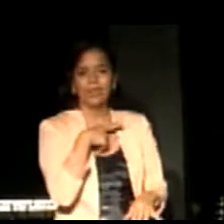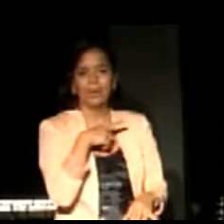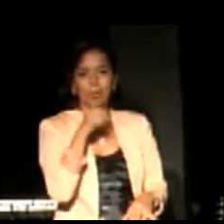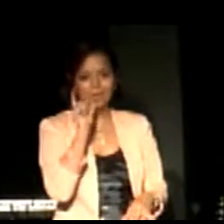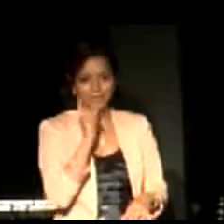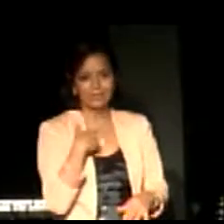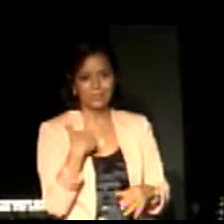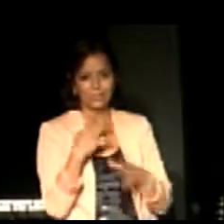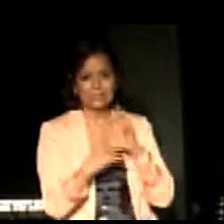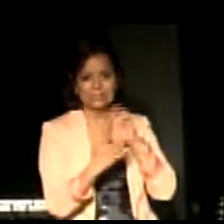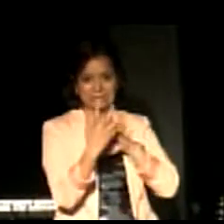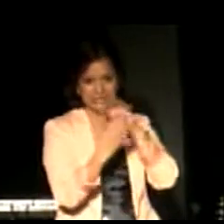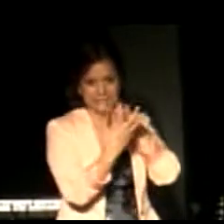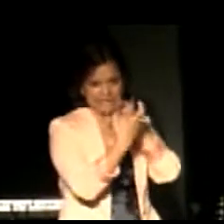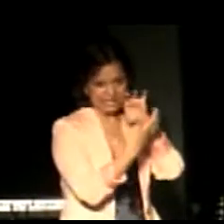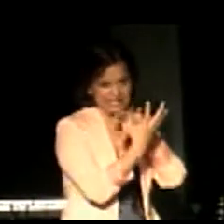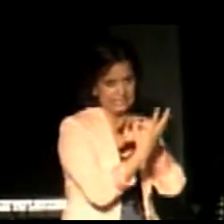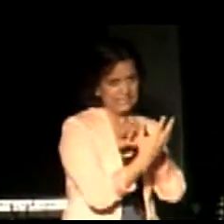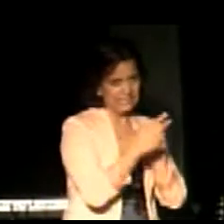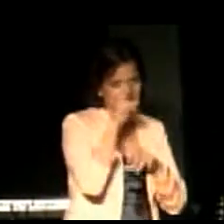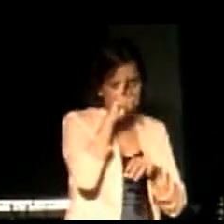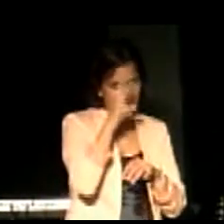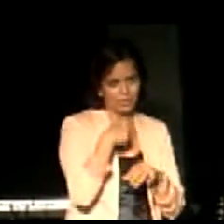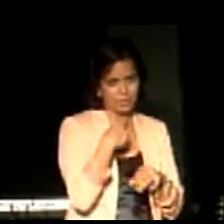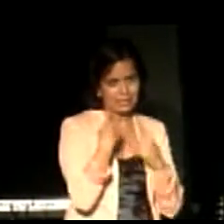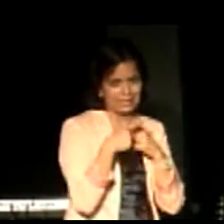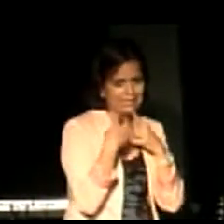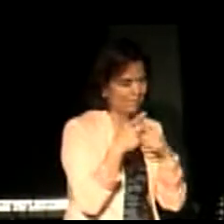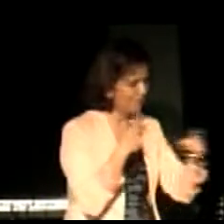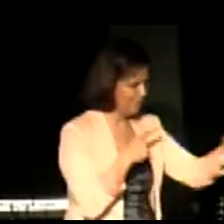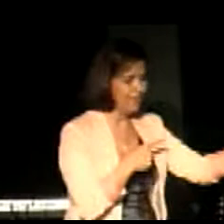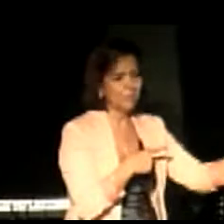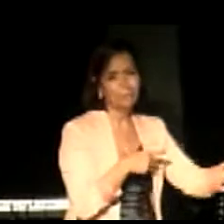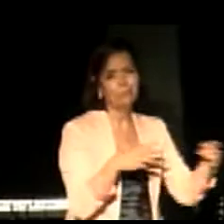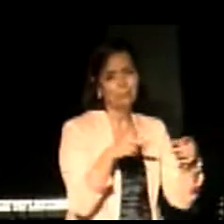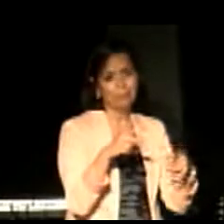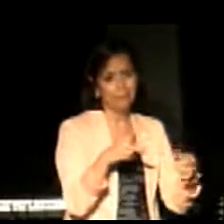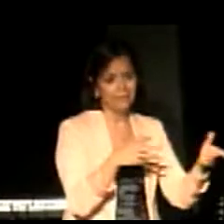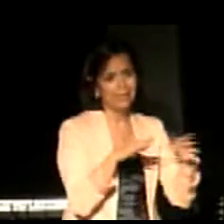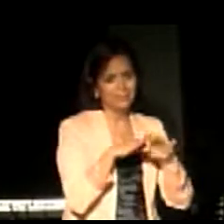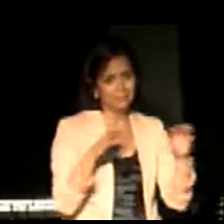eu achei que o exemplo ilustrava bem a minha primeira queda com relação à